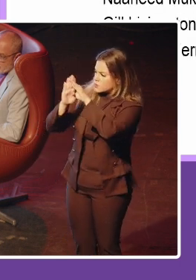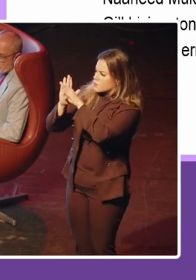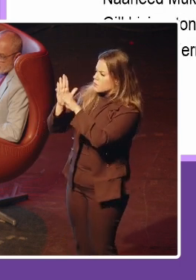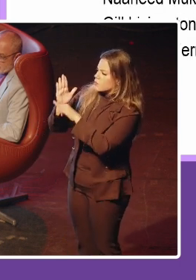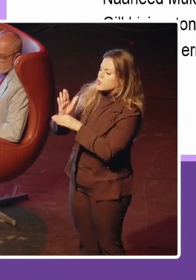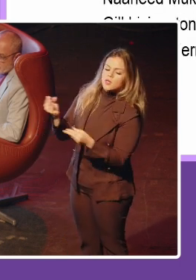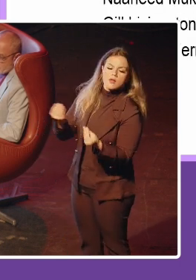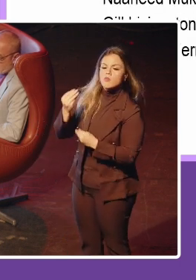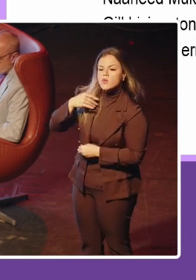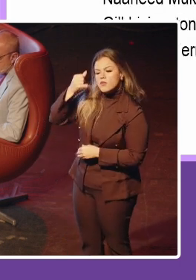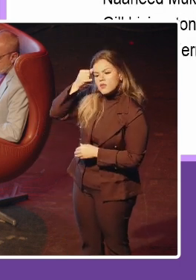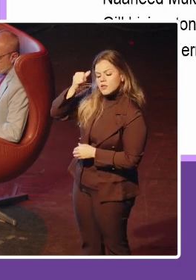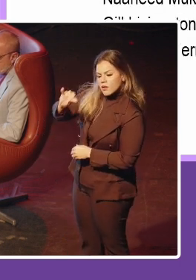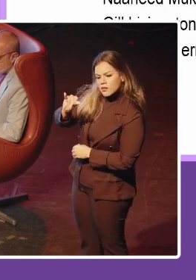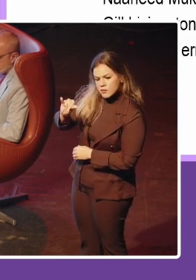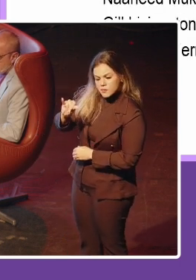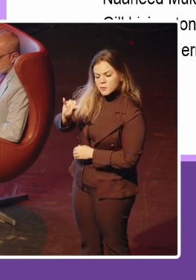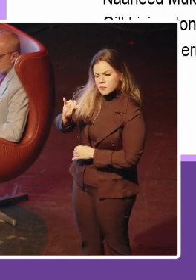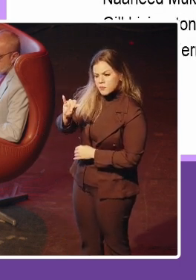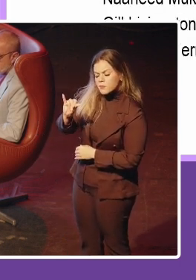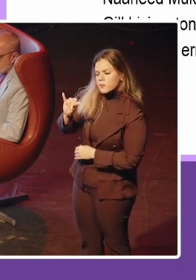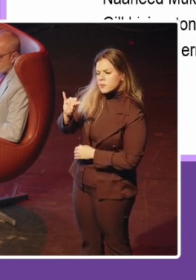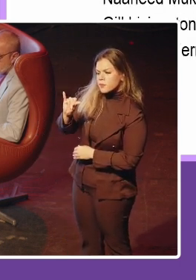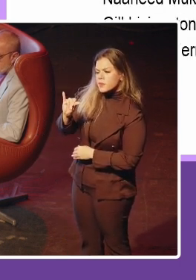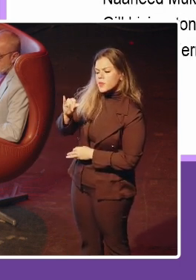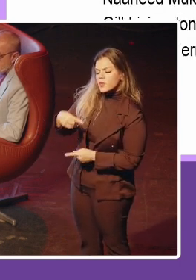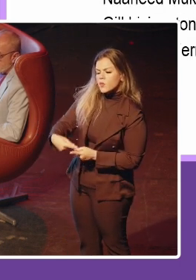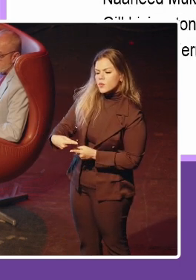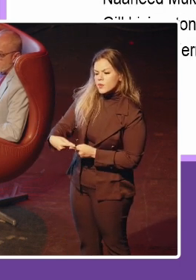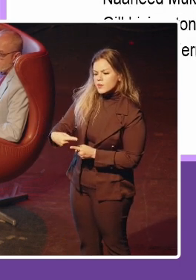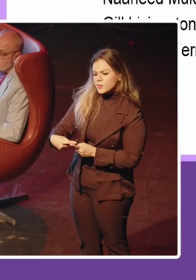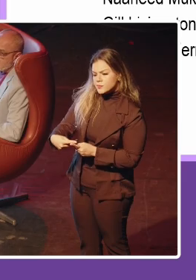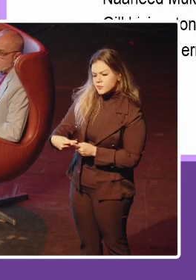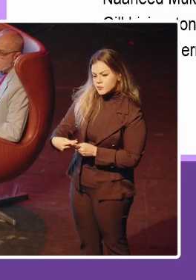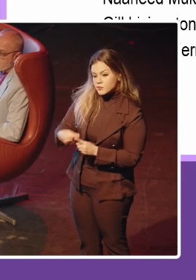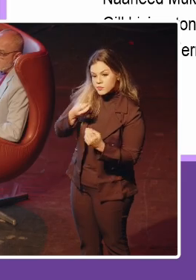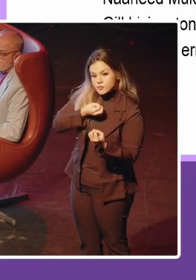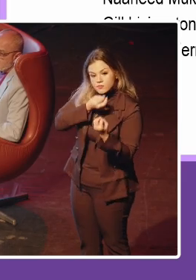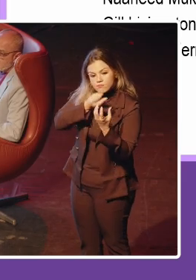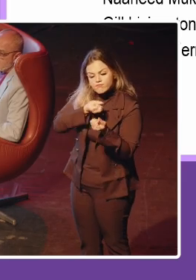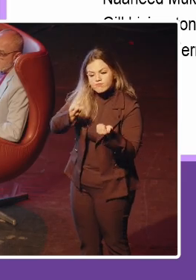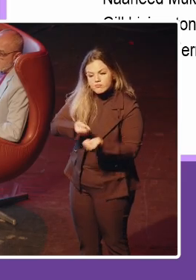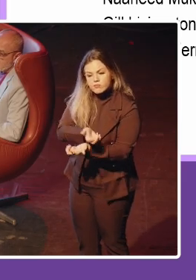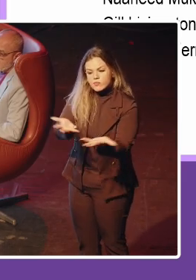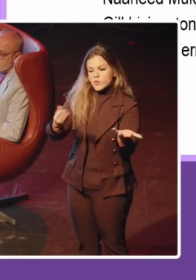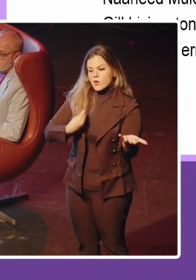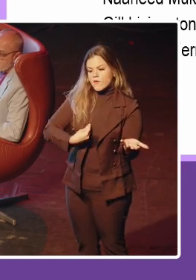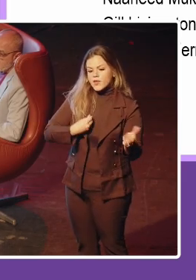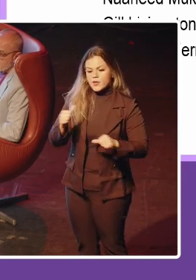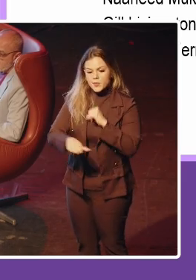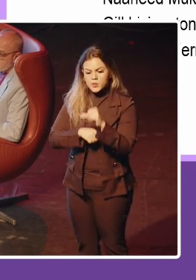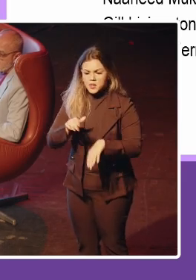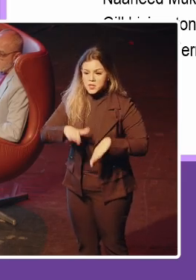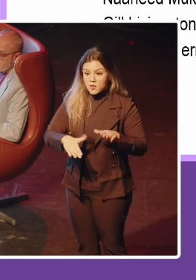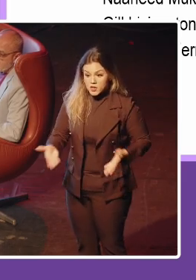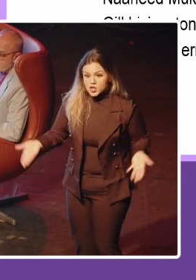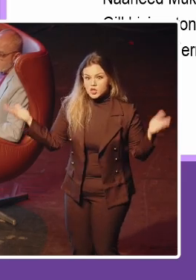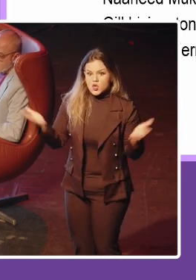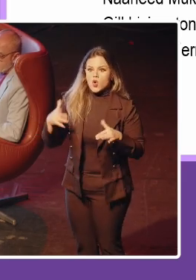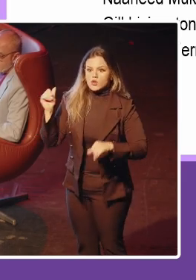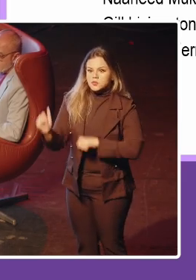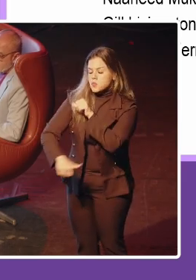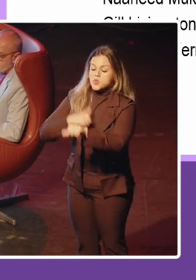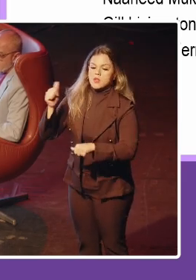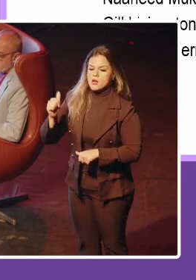seja amplificada, porque ela pode realmente mudar vidas, não agora, em 2025, mas